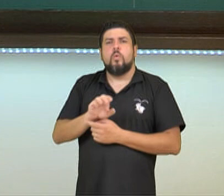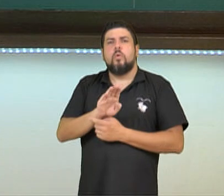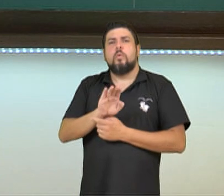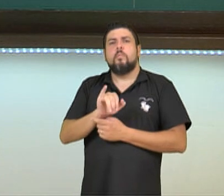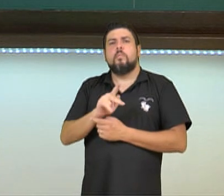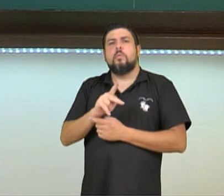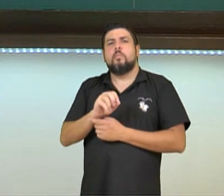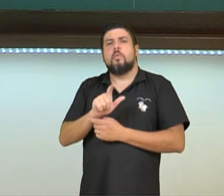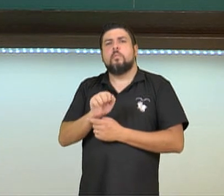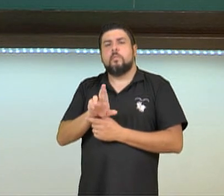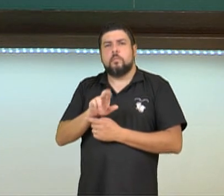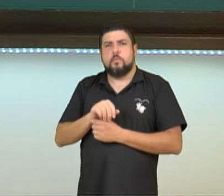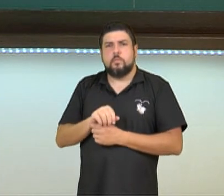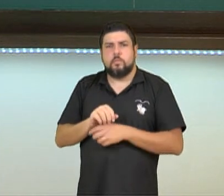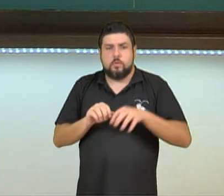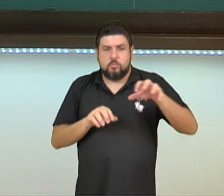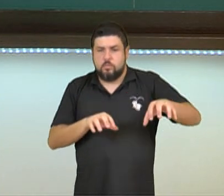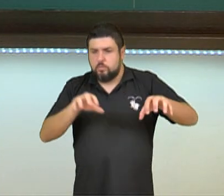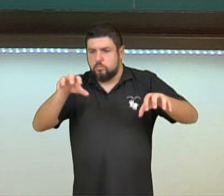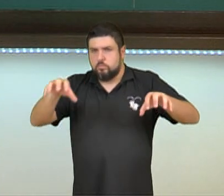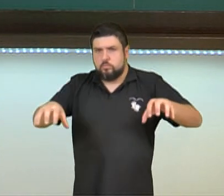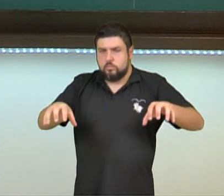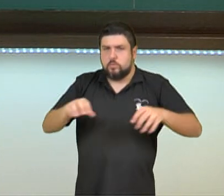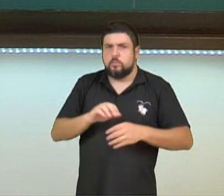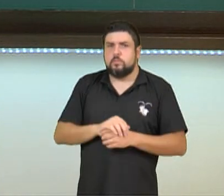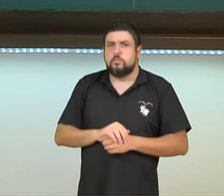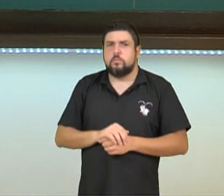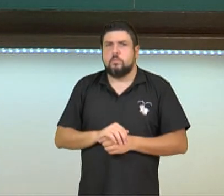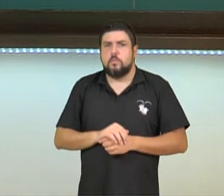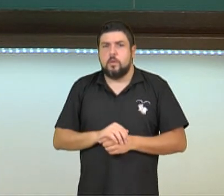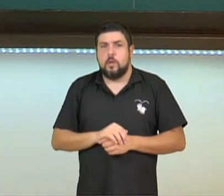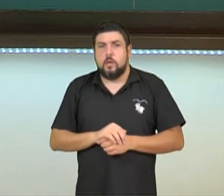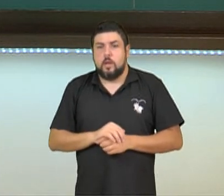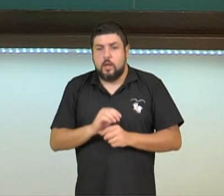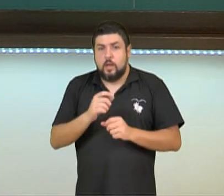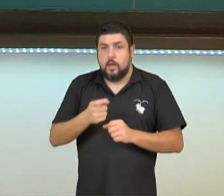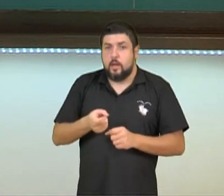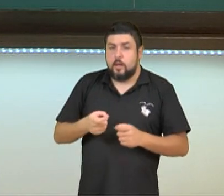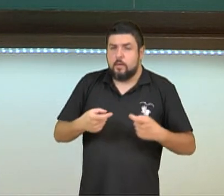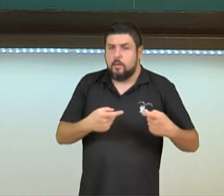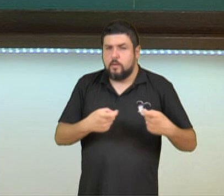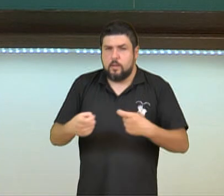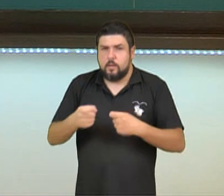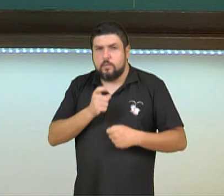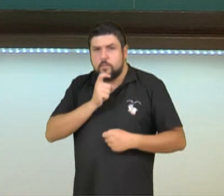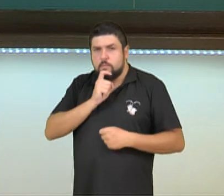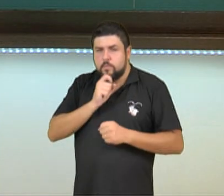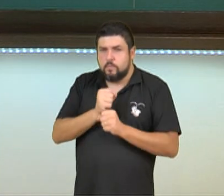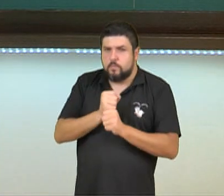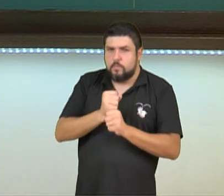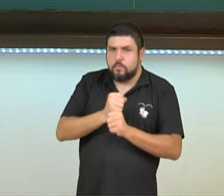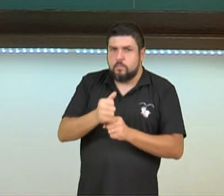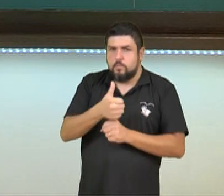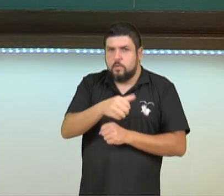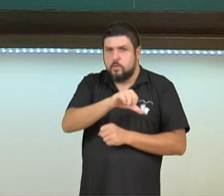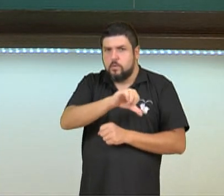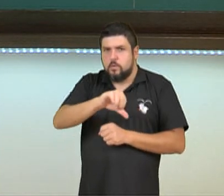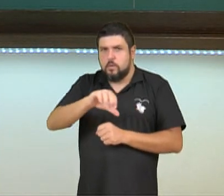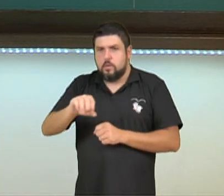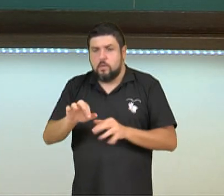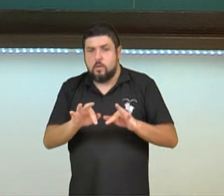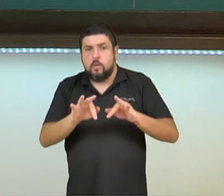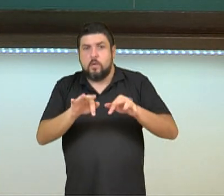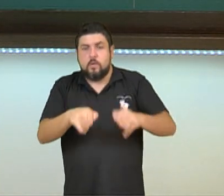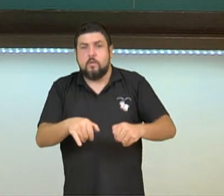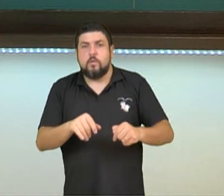bipolar. Passada a Guerra Fria, em 1990, e chegando aqui no inteirinho do nosso dia a dia, nós